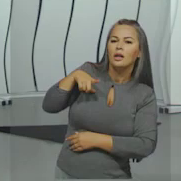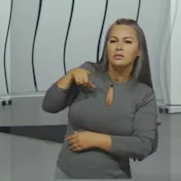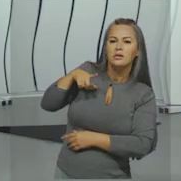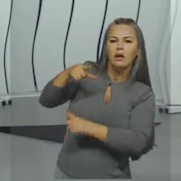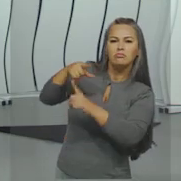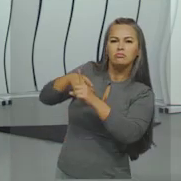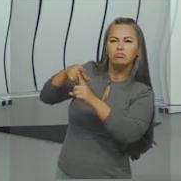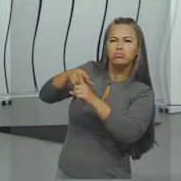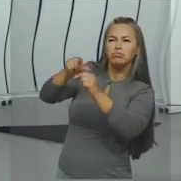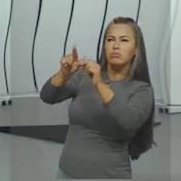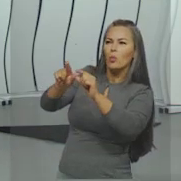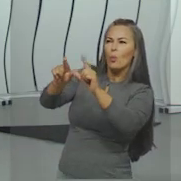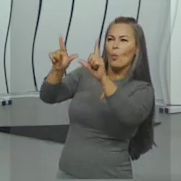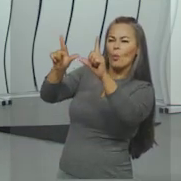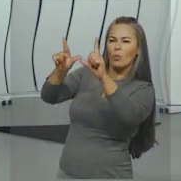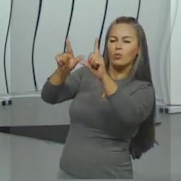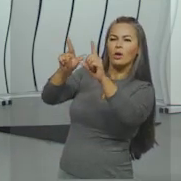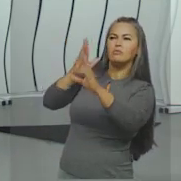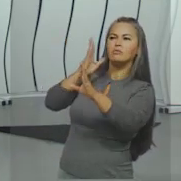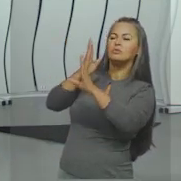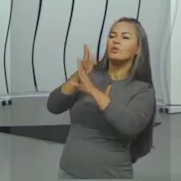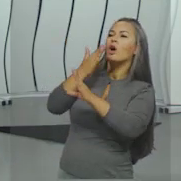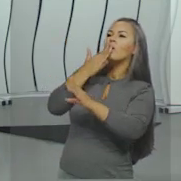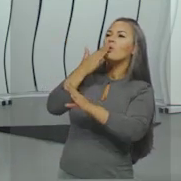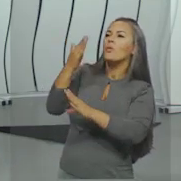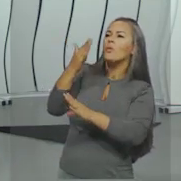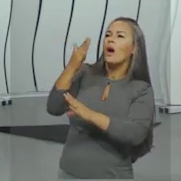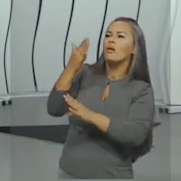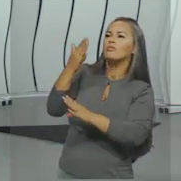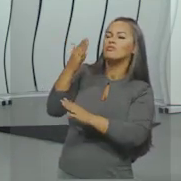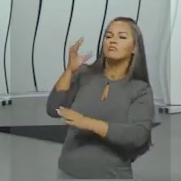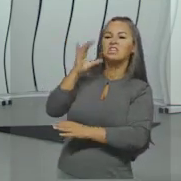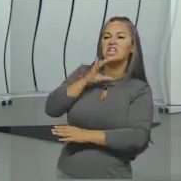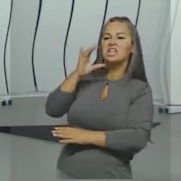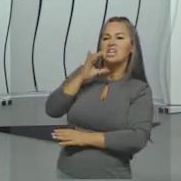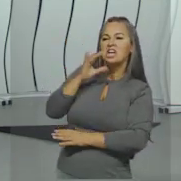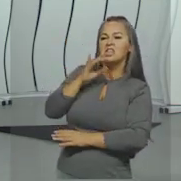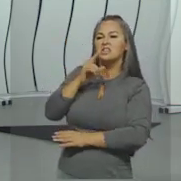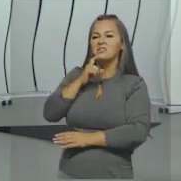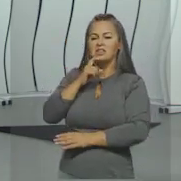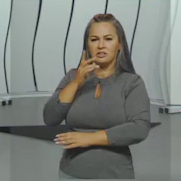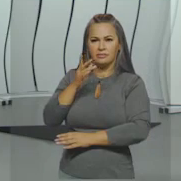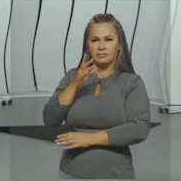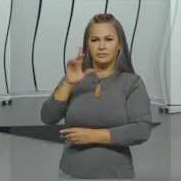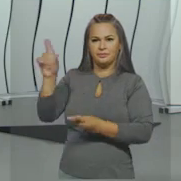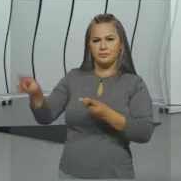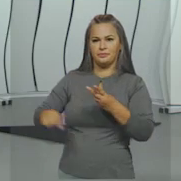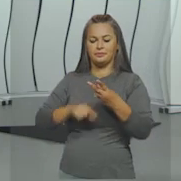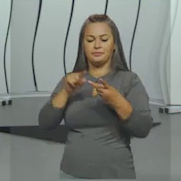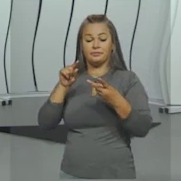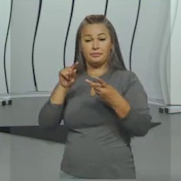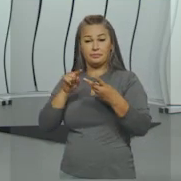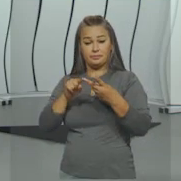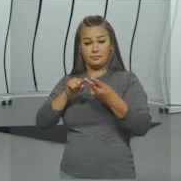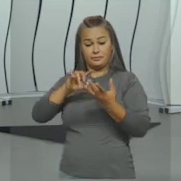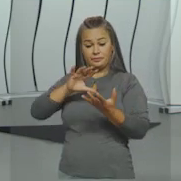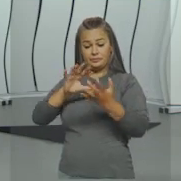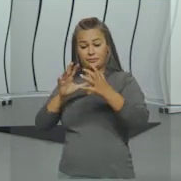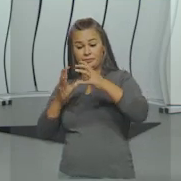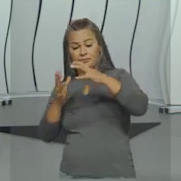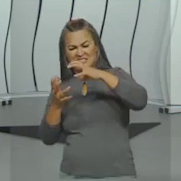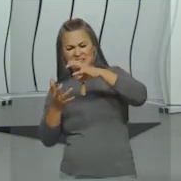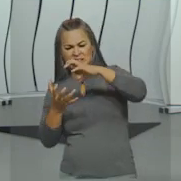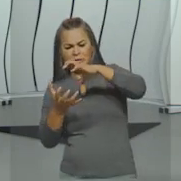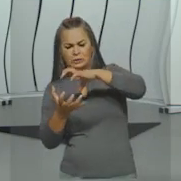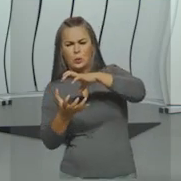e tal. Pressão atmosférica, então, é quando se avalia o quanto que os gases da atmosfera estão,